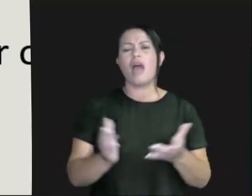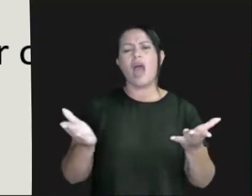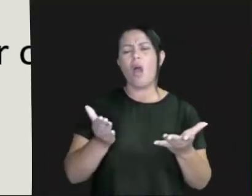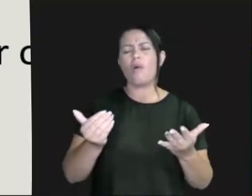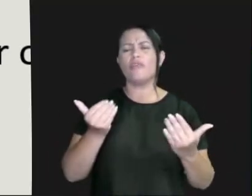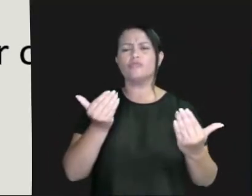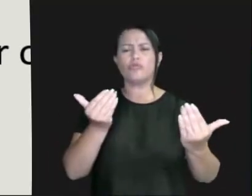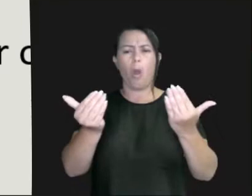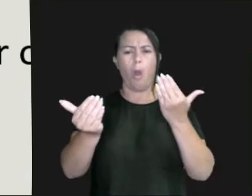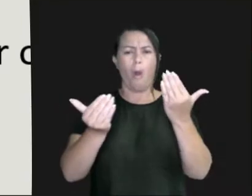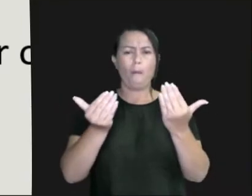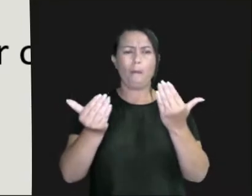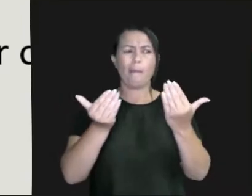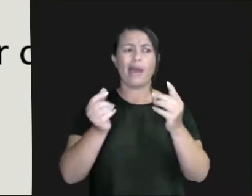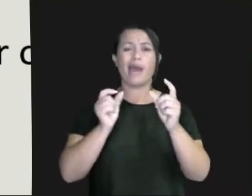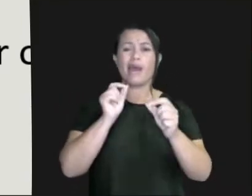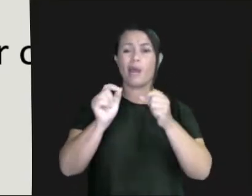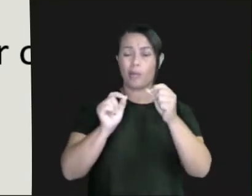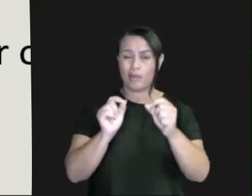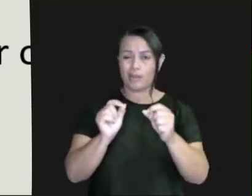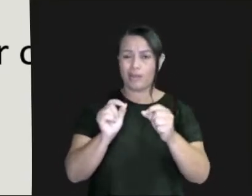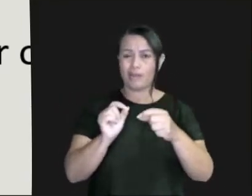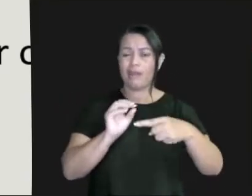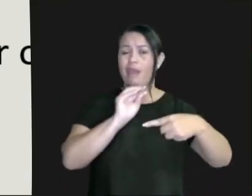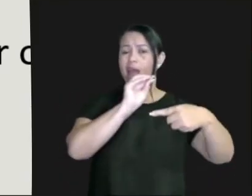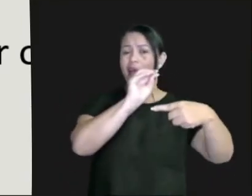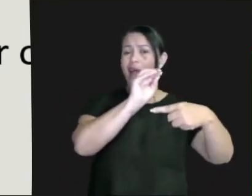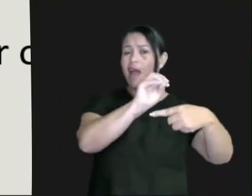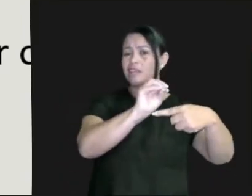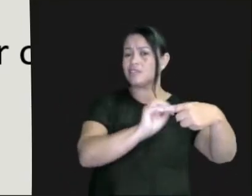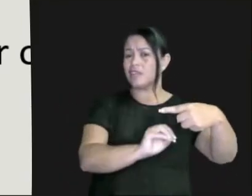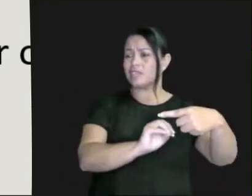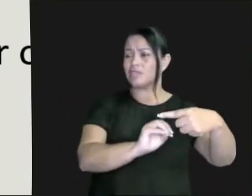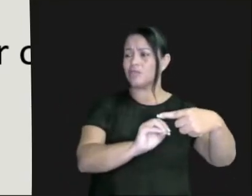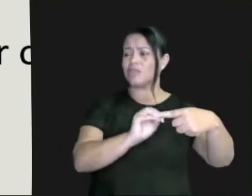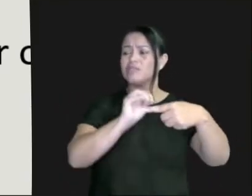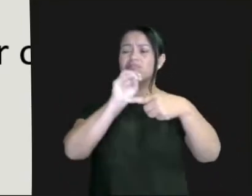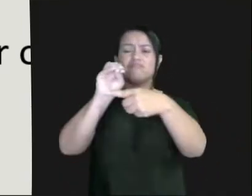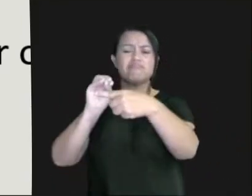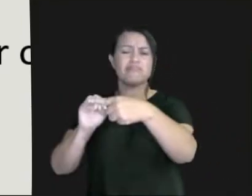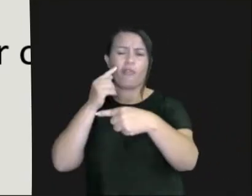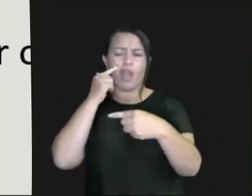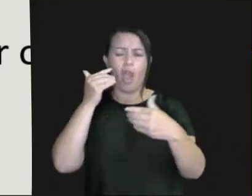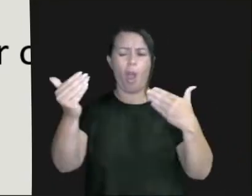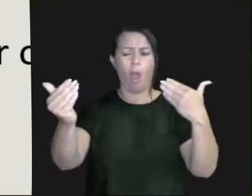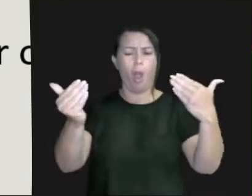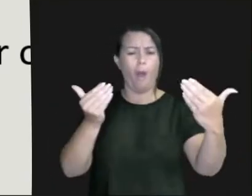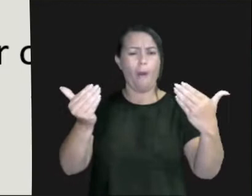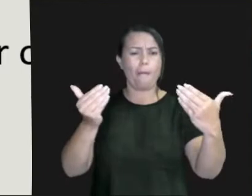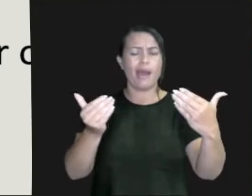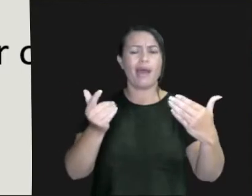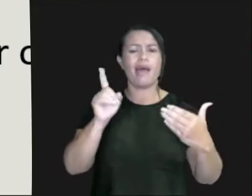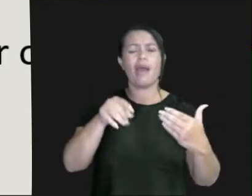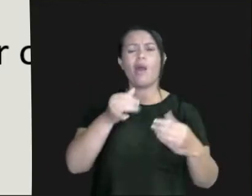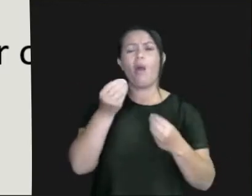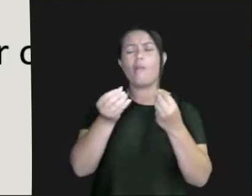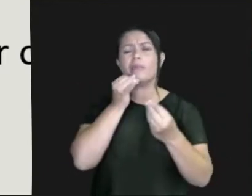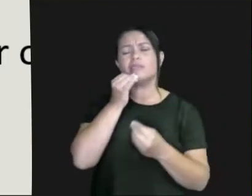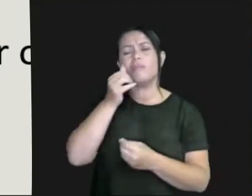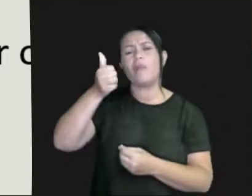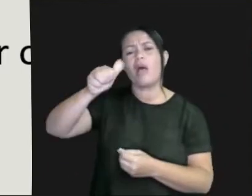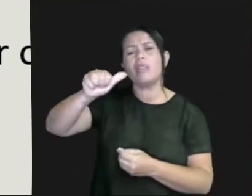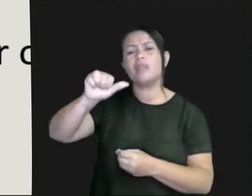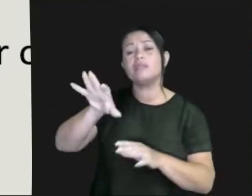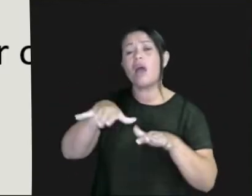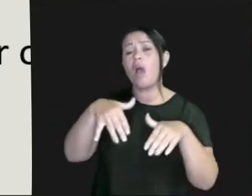Agora nós vamos comparar as frações. Ó, comparação de frações é uma forma de analisar